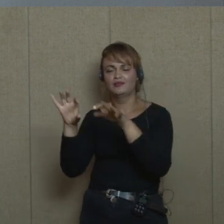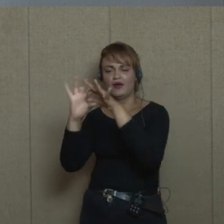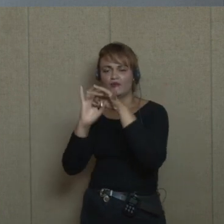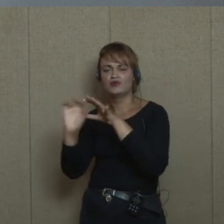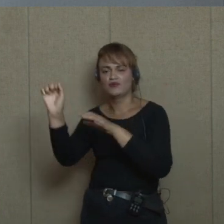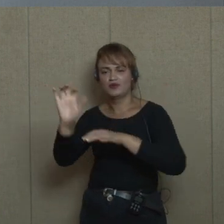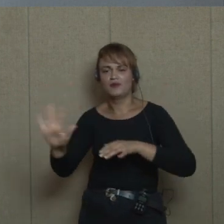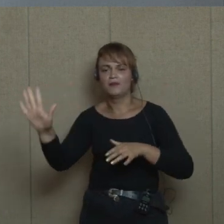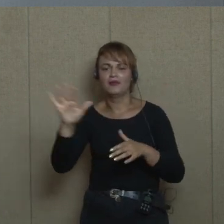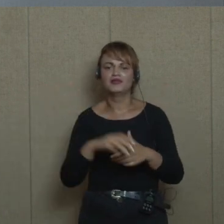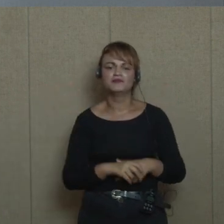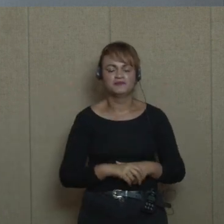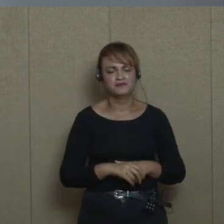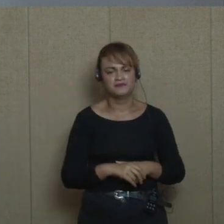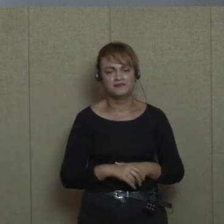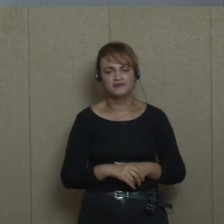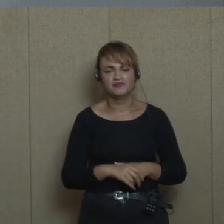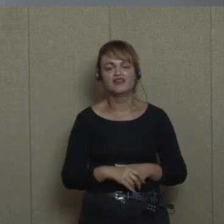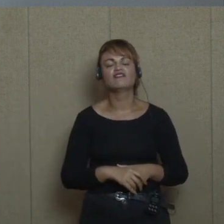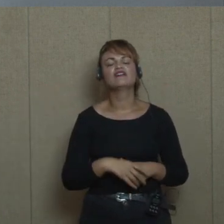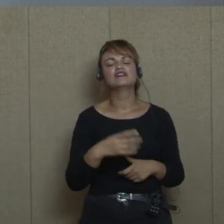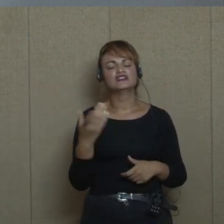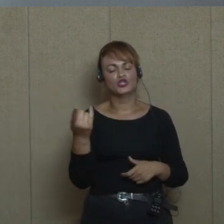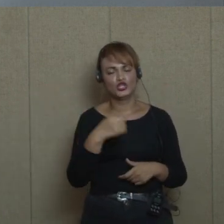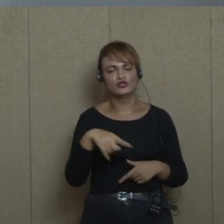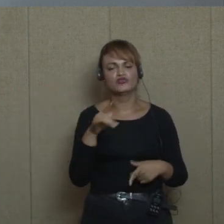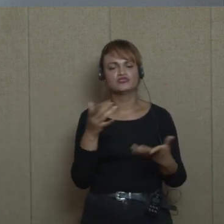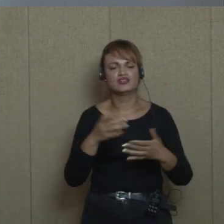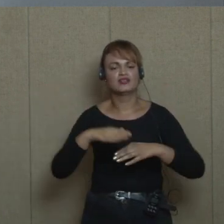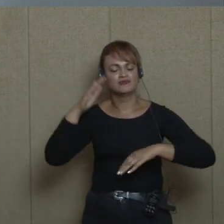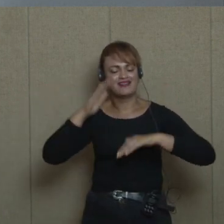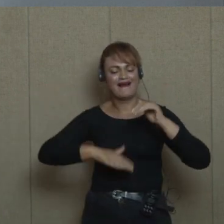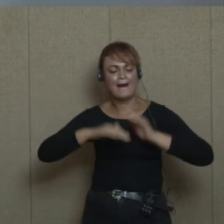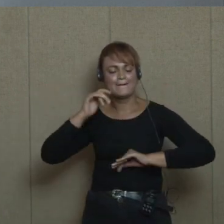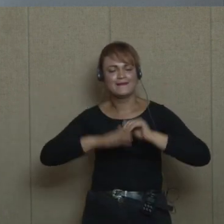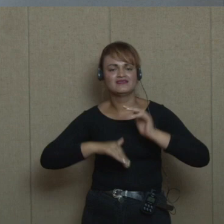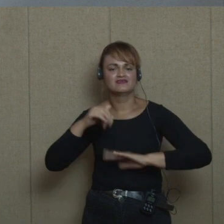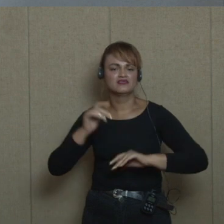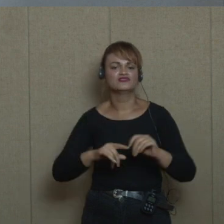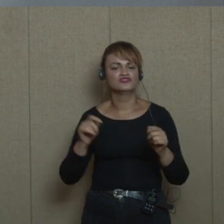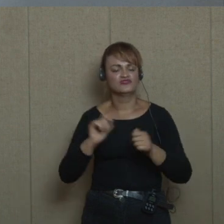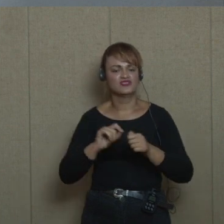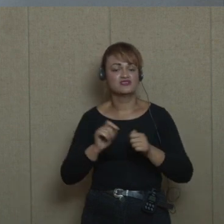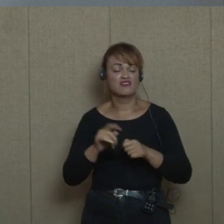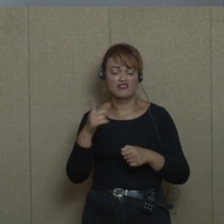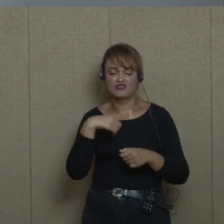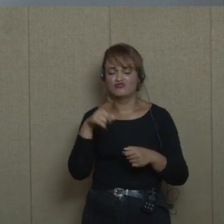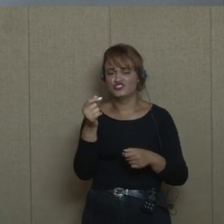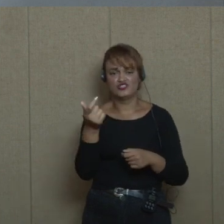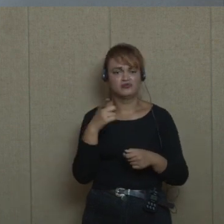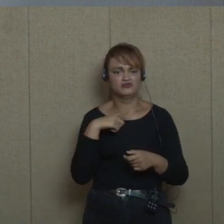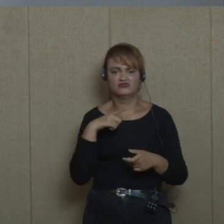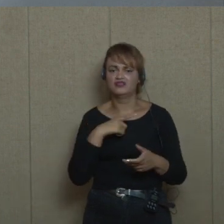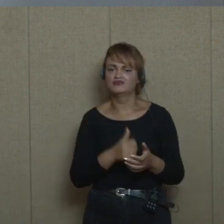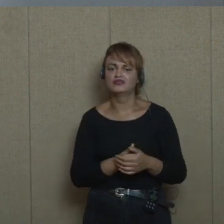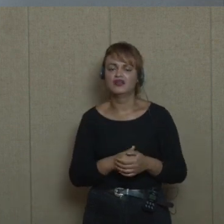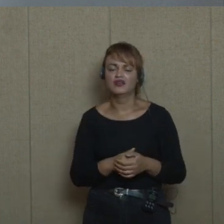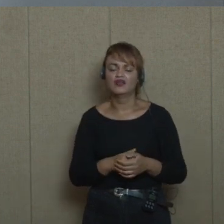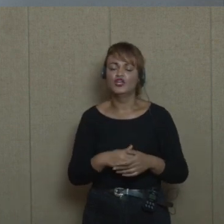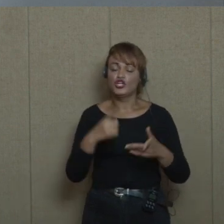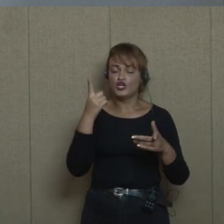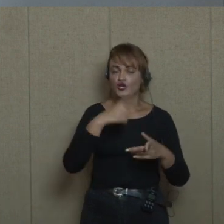também queremos ter a capacidade de resposta. E nós temos o orçamento. Nós